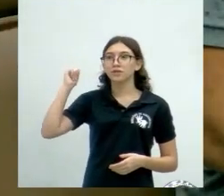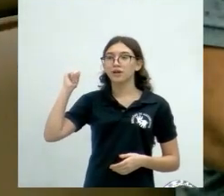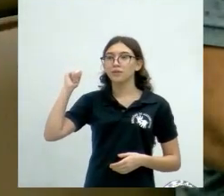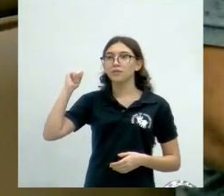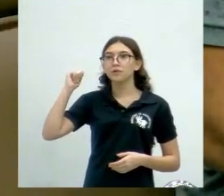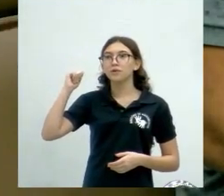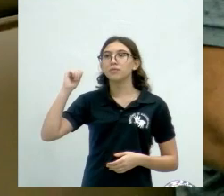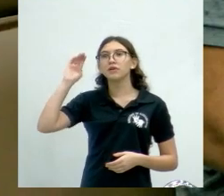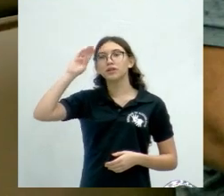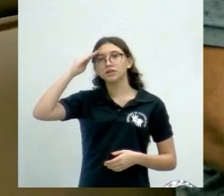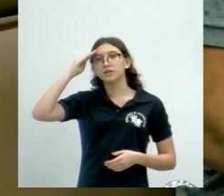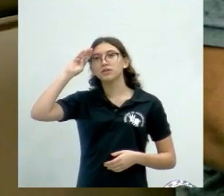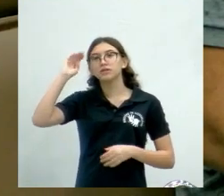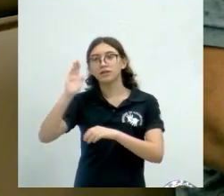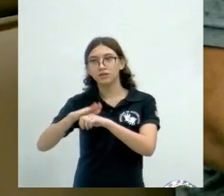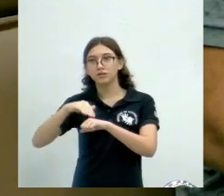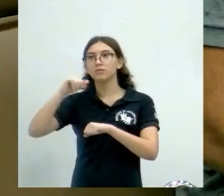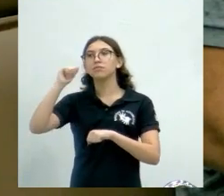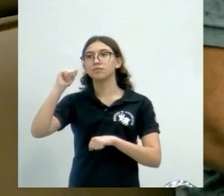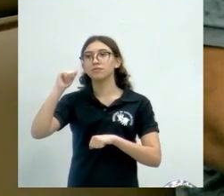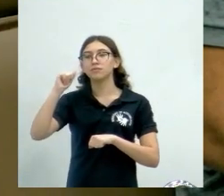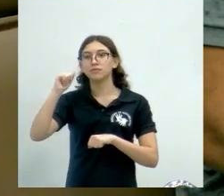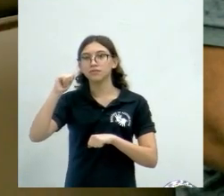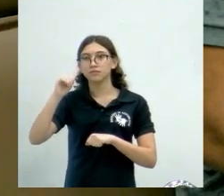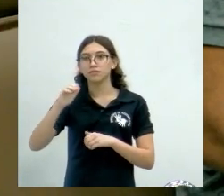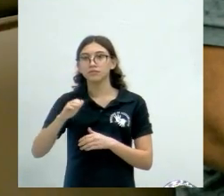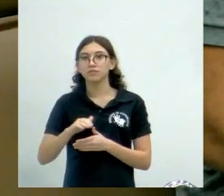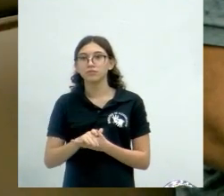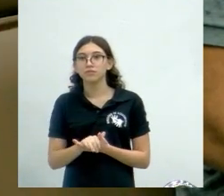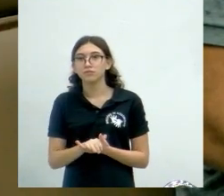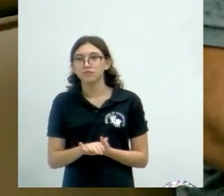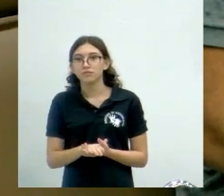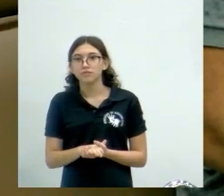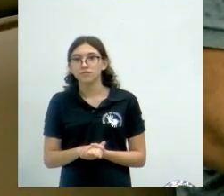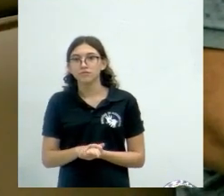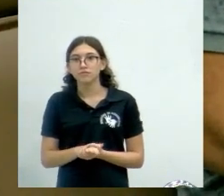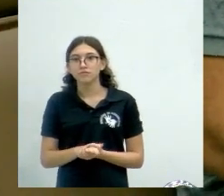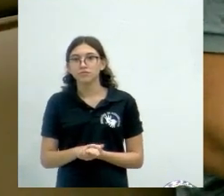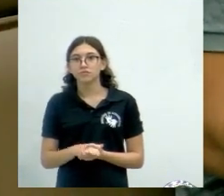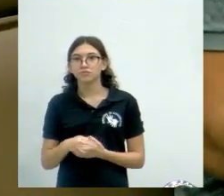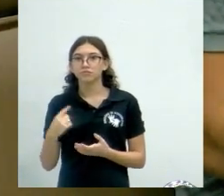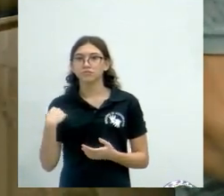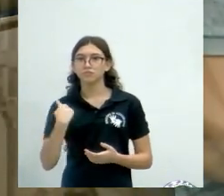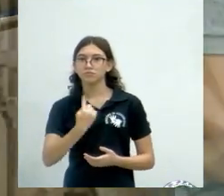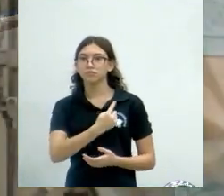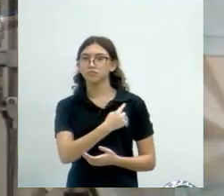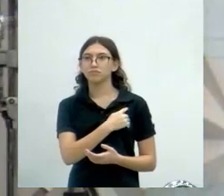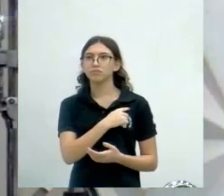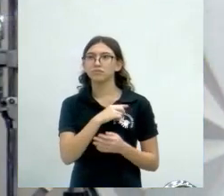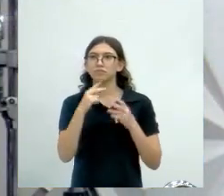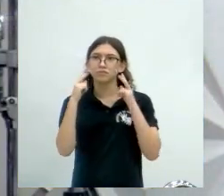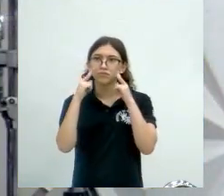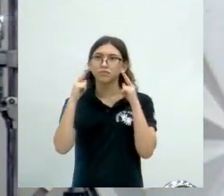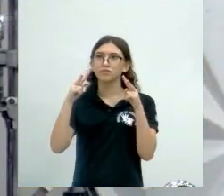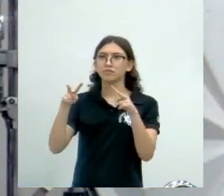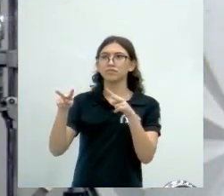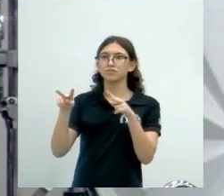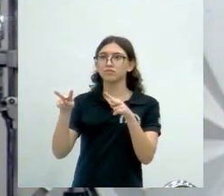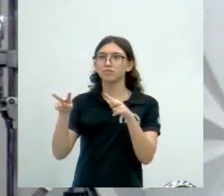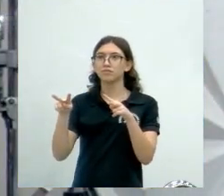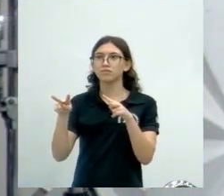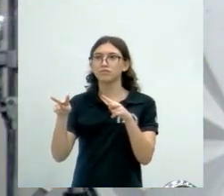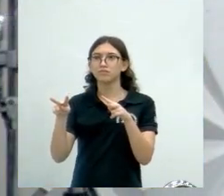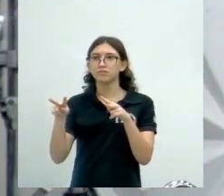e o que entende, para que adquira habilidade. Então, a gente consegue destacar aqui vários sinônimos ou